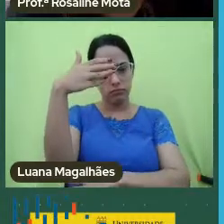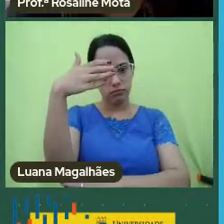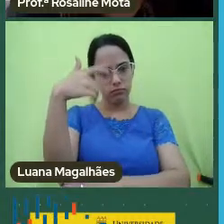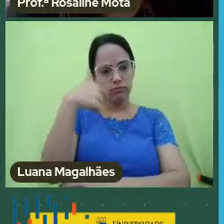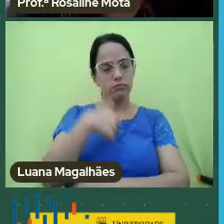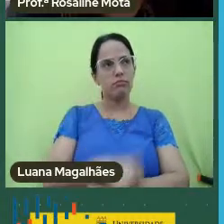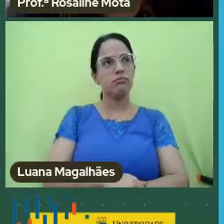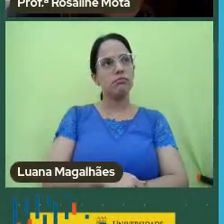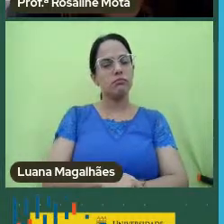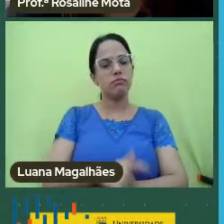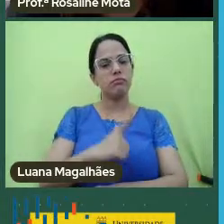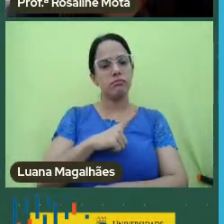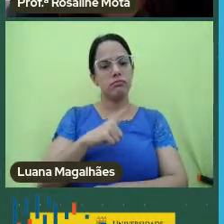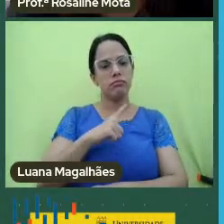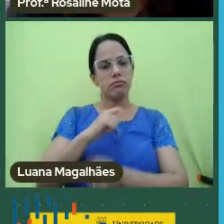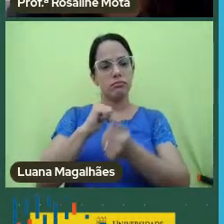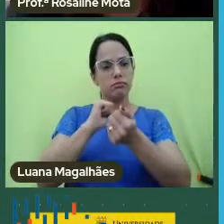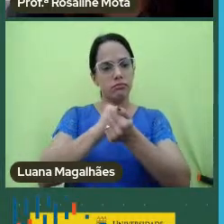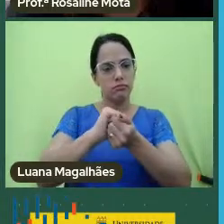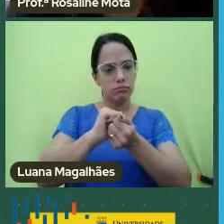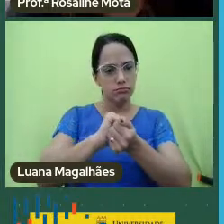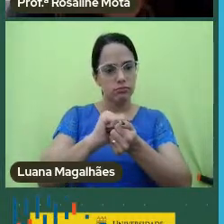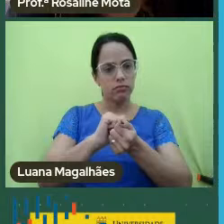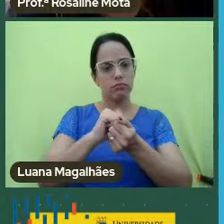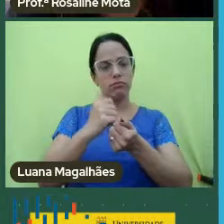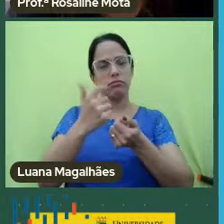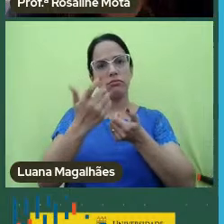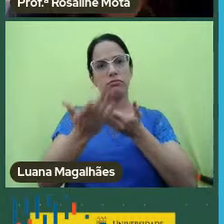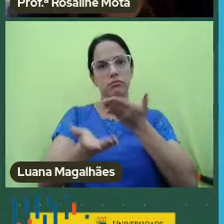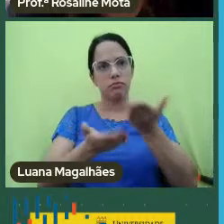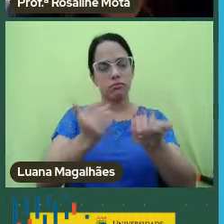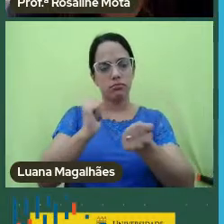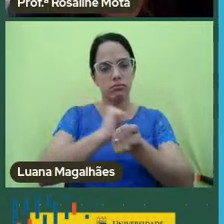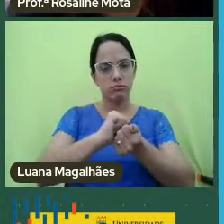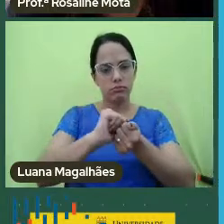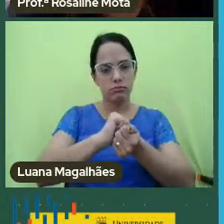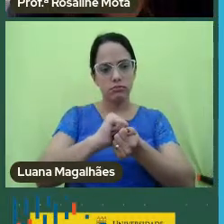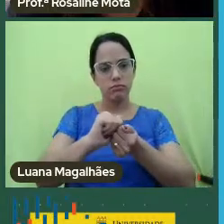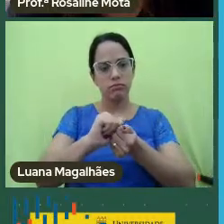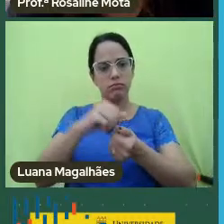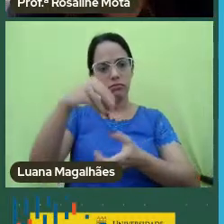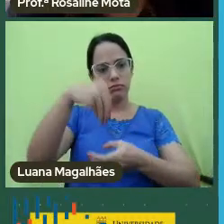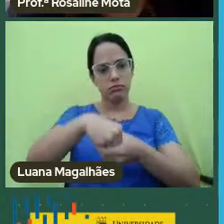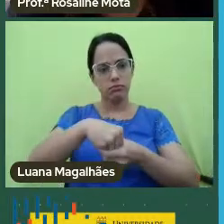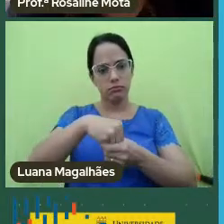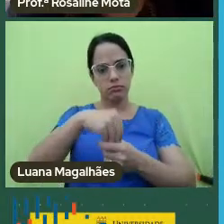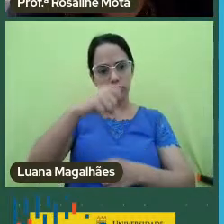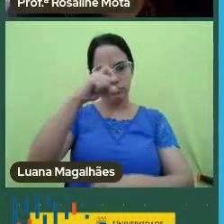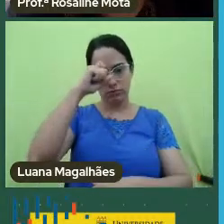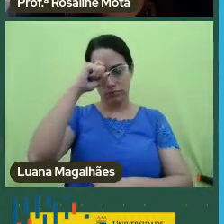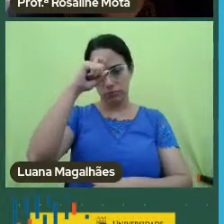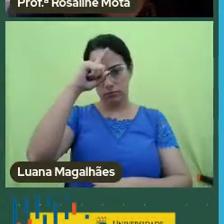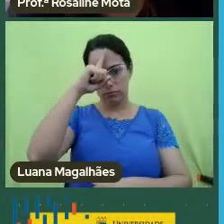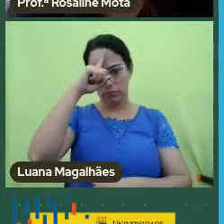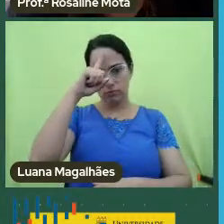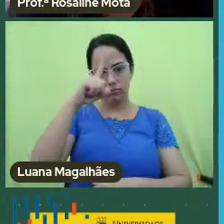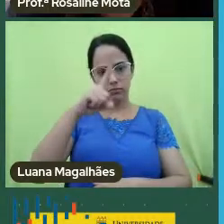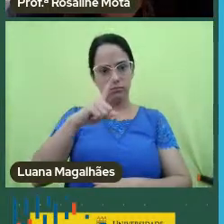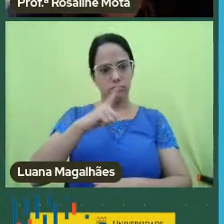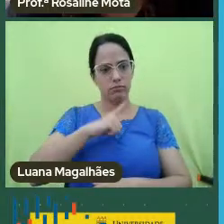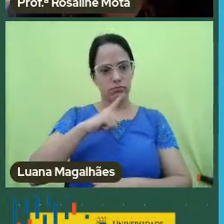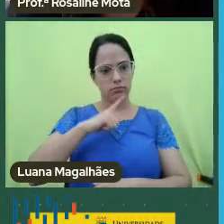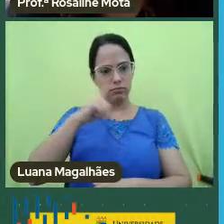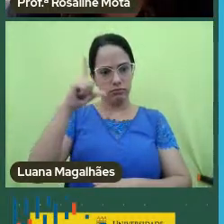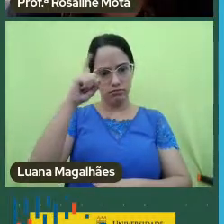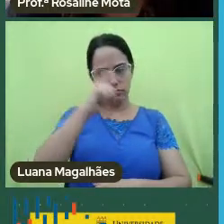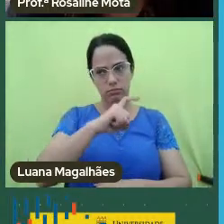A gente tem lavanderia. O serviço de lavanderia dentro de um hospital, ele é extremamente complexo. A gente